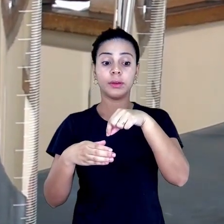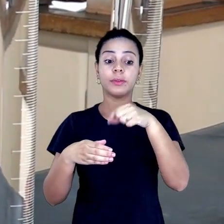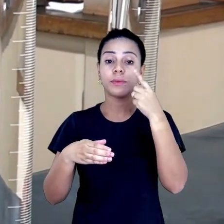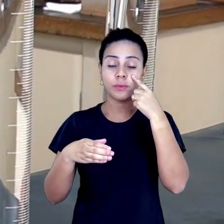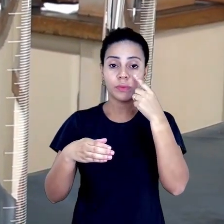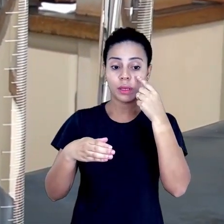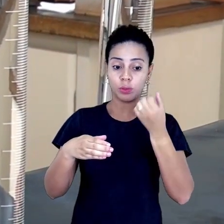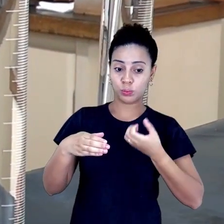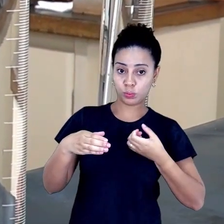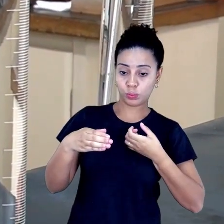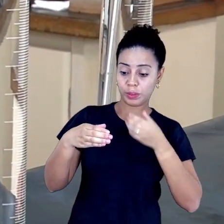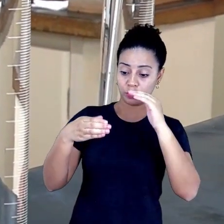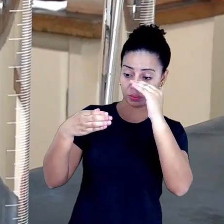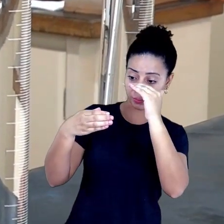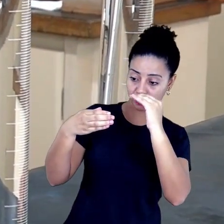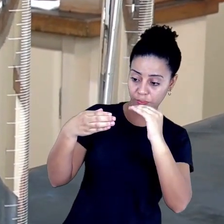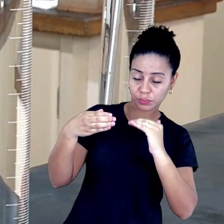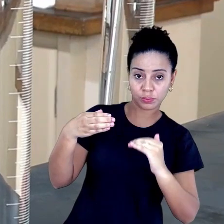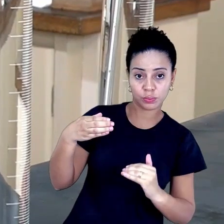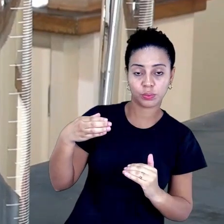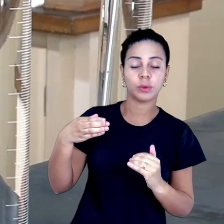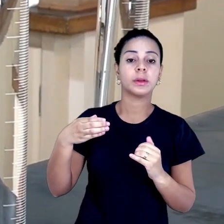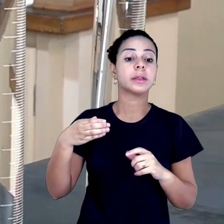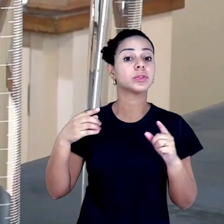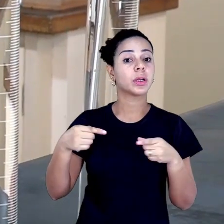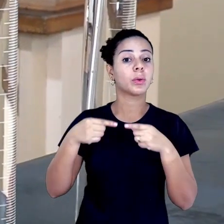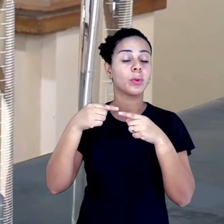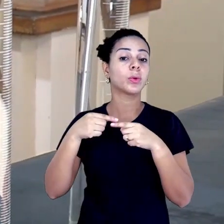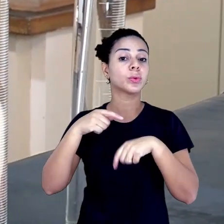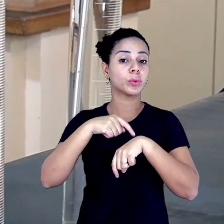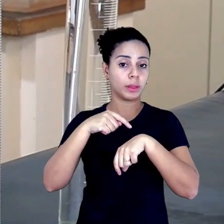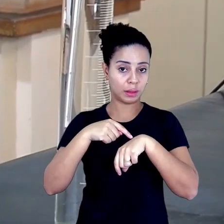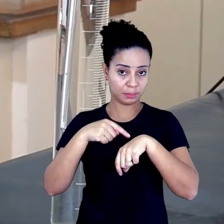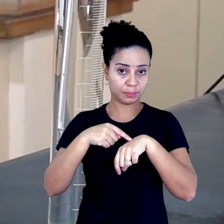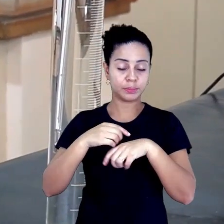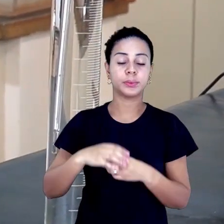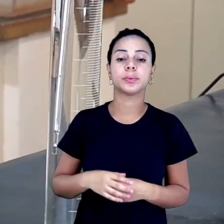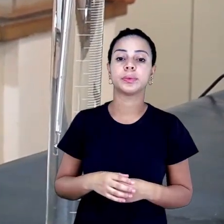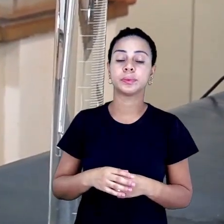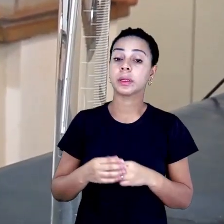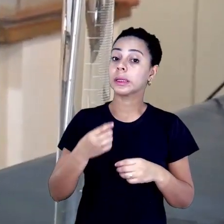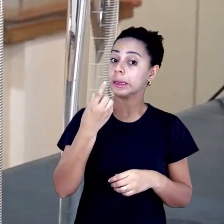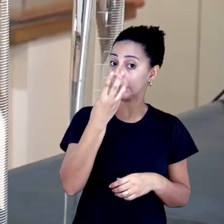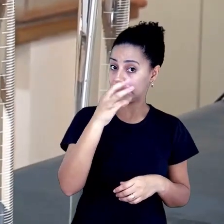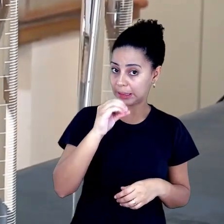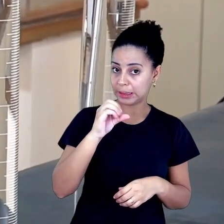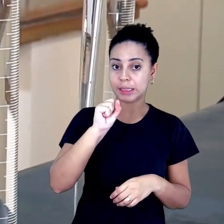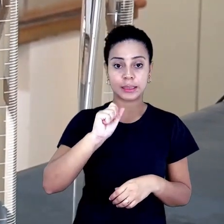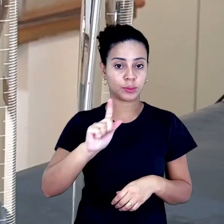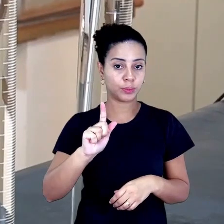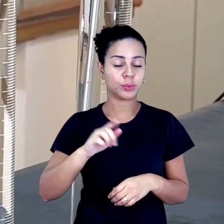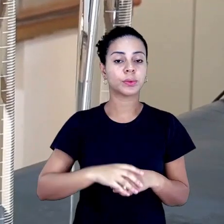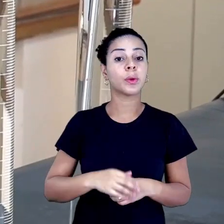Em seguida, são realizadas as leituras do densímetro, correspondentes aos tempos de sedimentação de 30